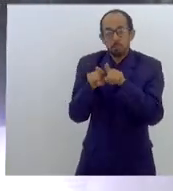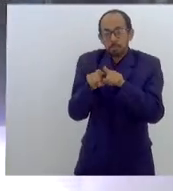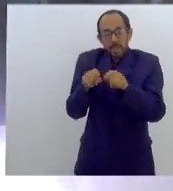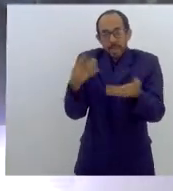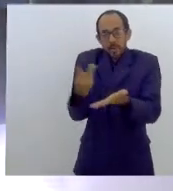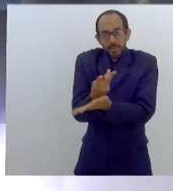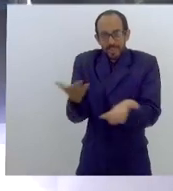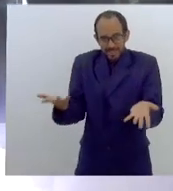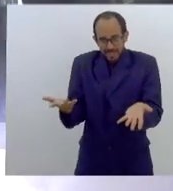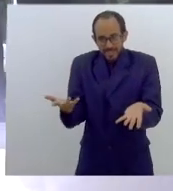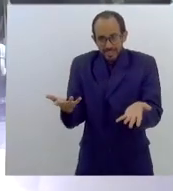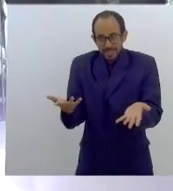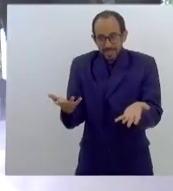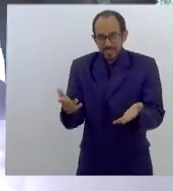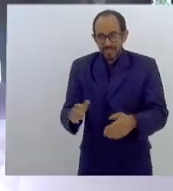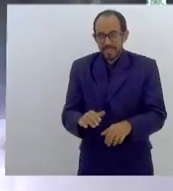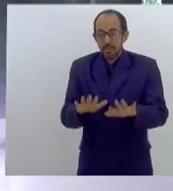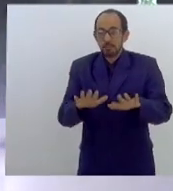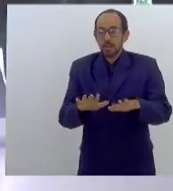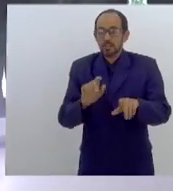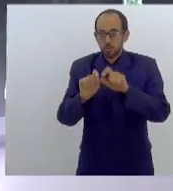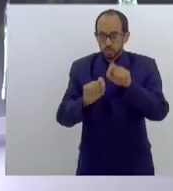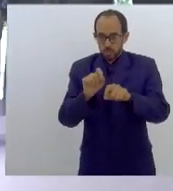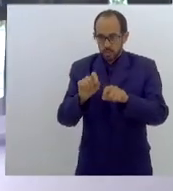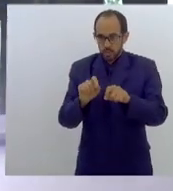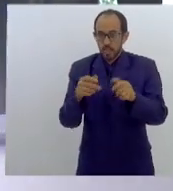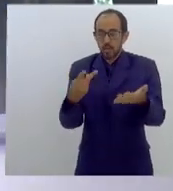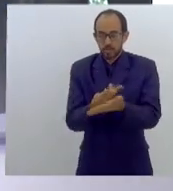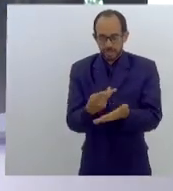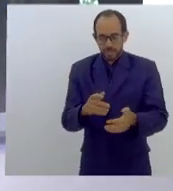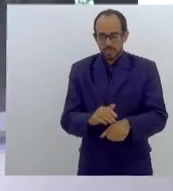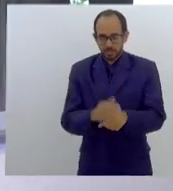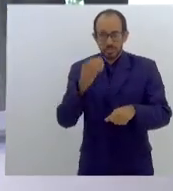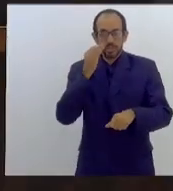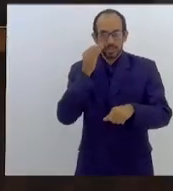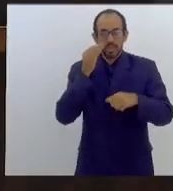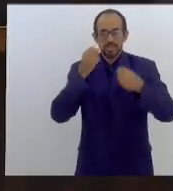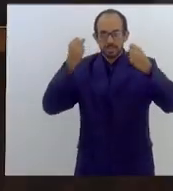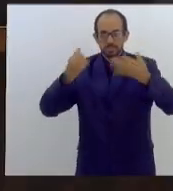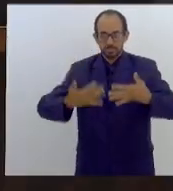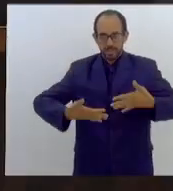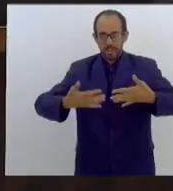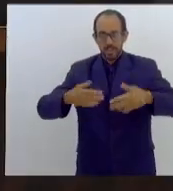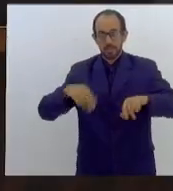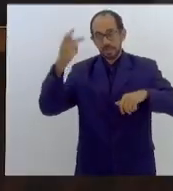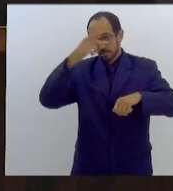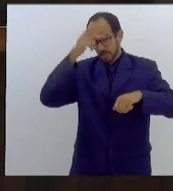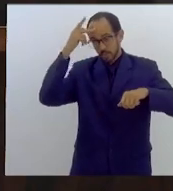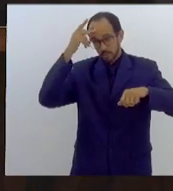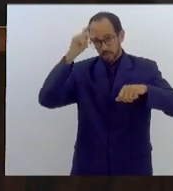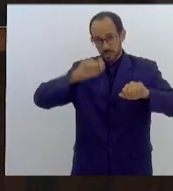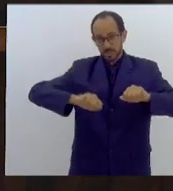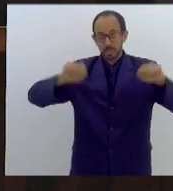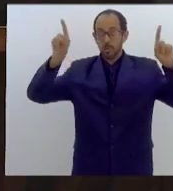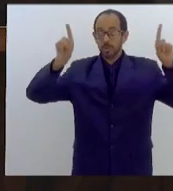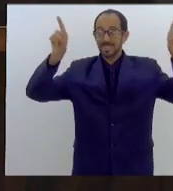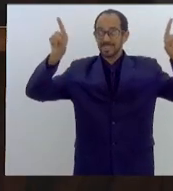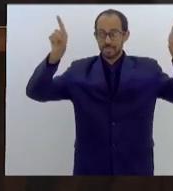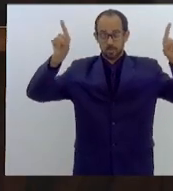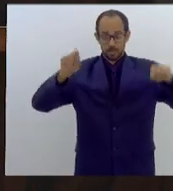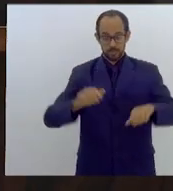também. Mas de pronto é o seguinte, deixa eu tentar explicar para quem estão... Para as pessoas que estão na